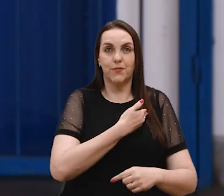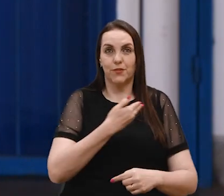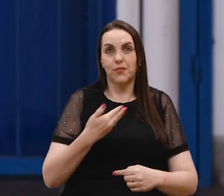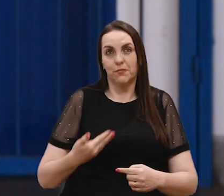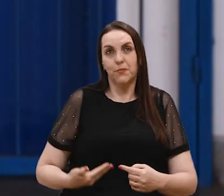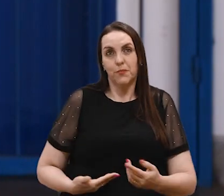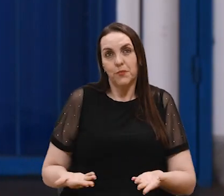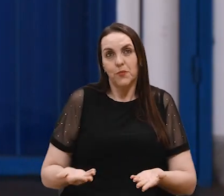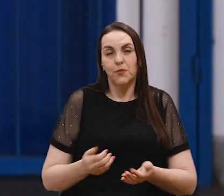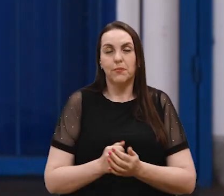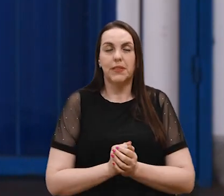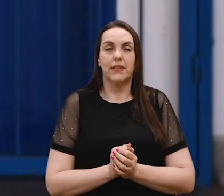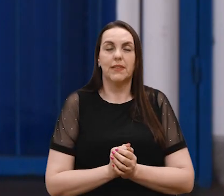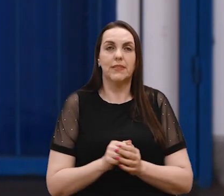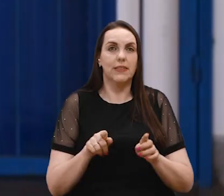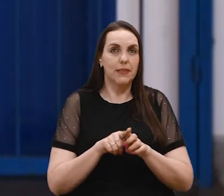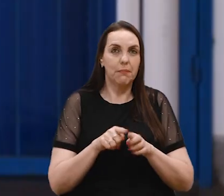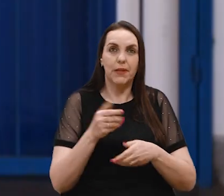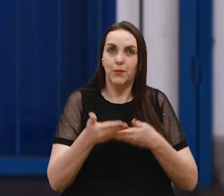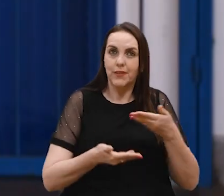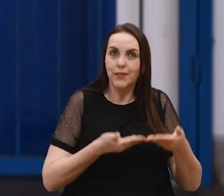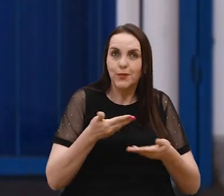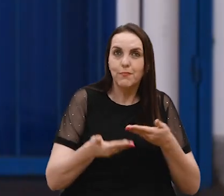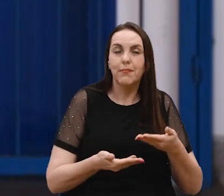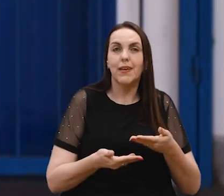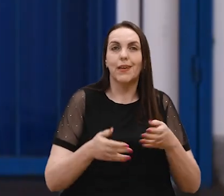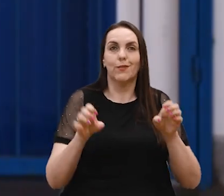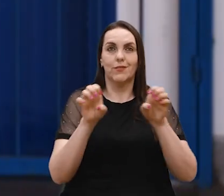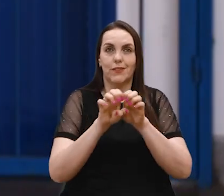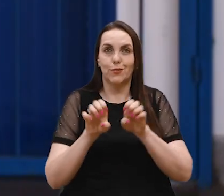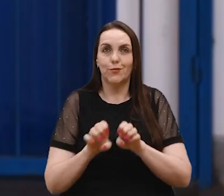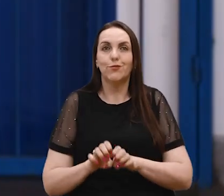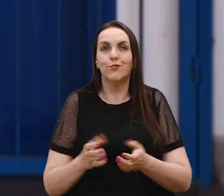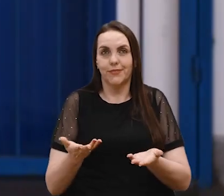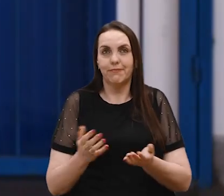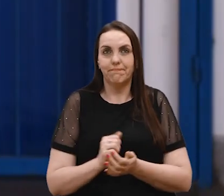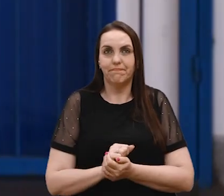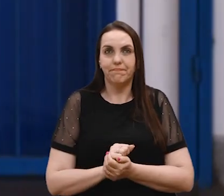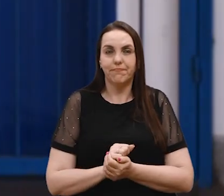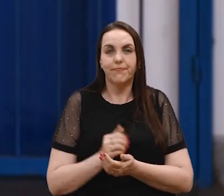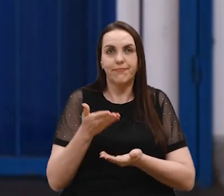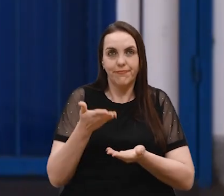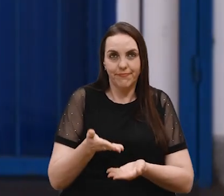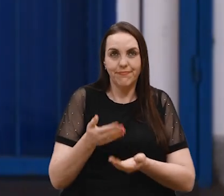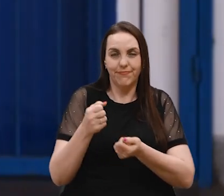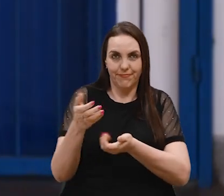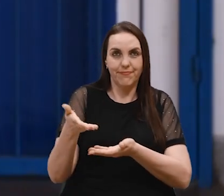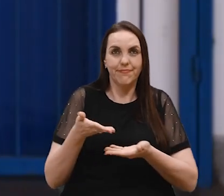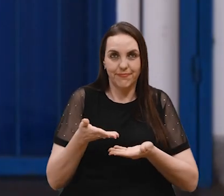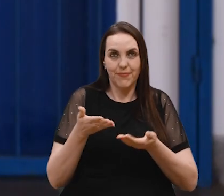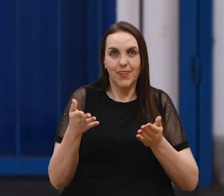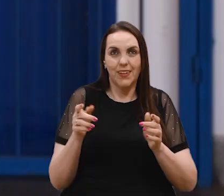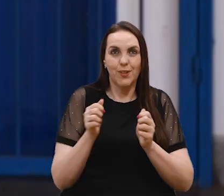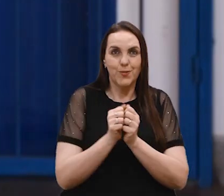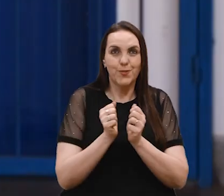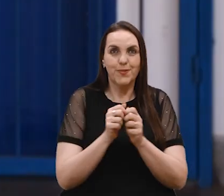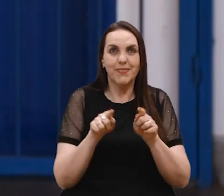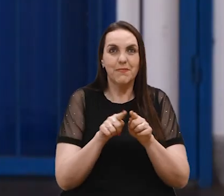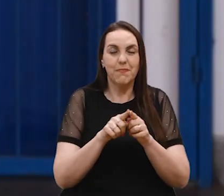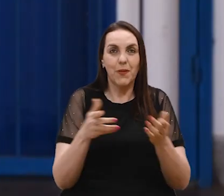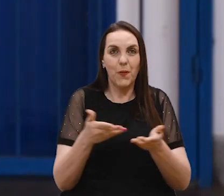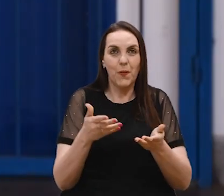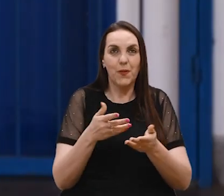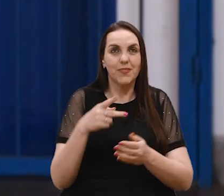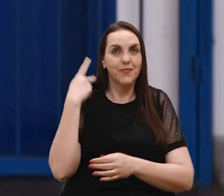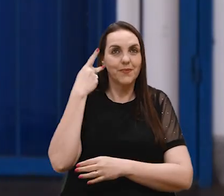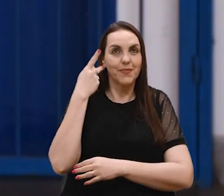políticas, na política pública, no atendimento, na infraestrutura. E aqui a gente tem conosco hoje uma vereadora, né,